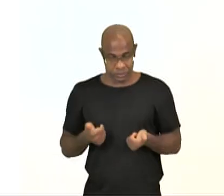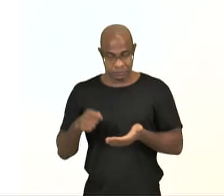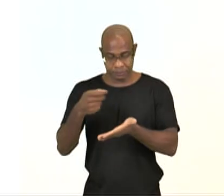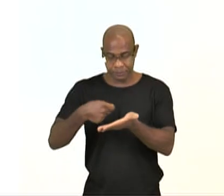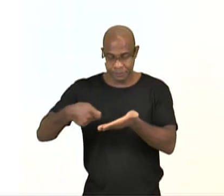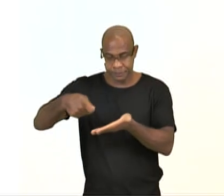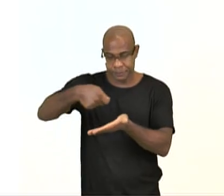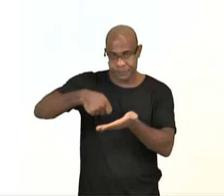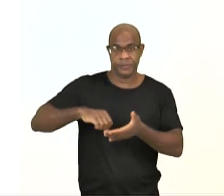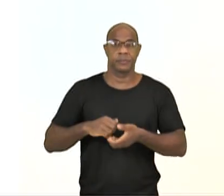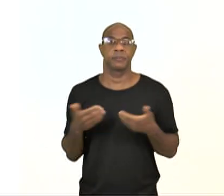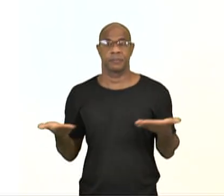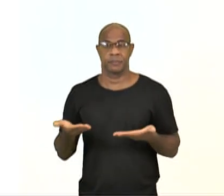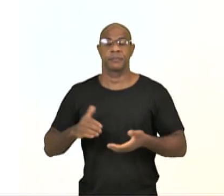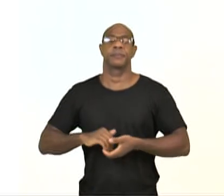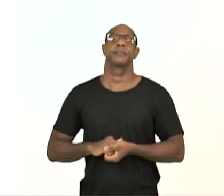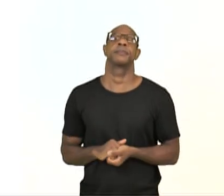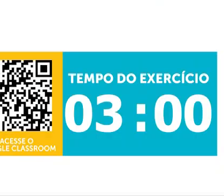isso.